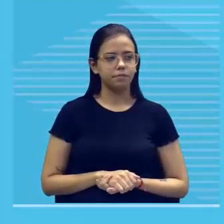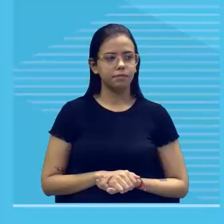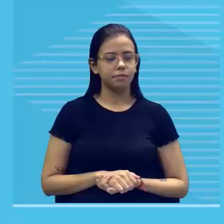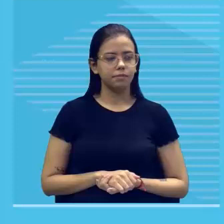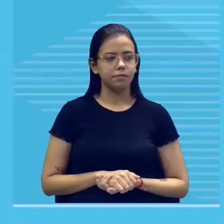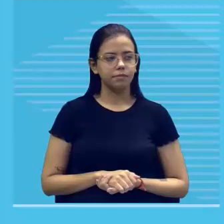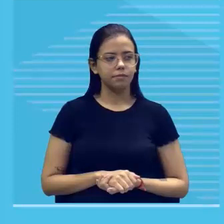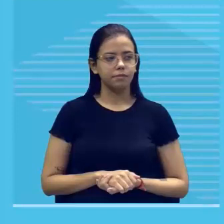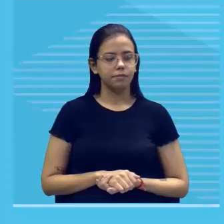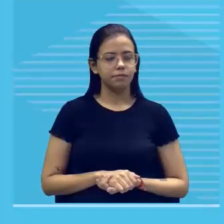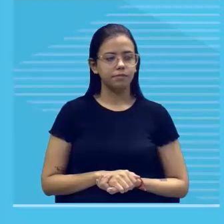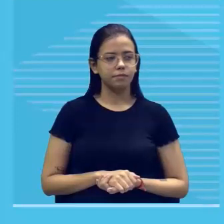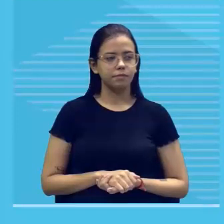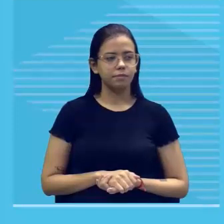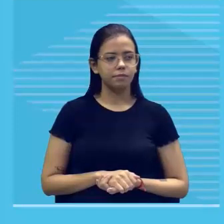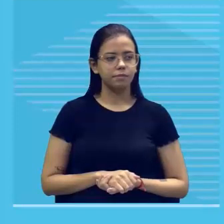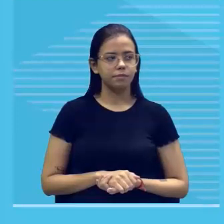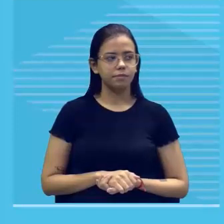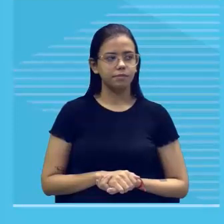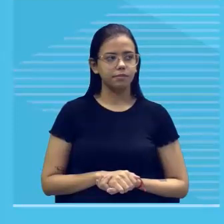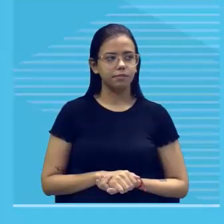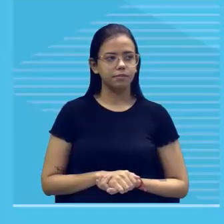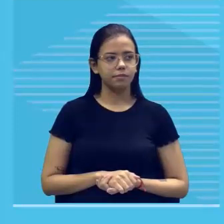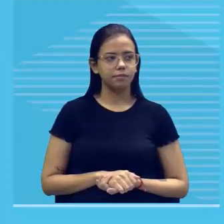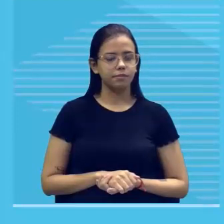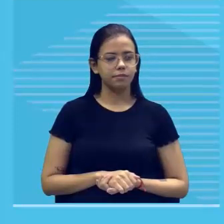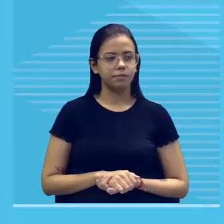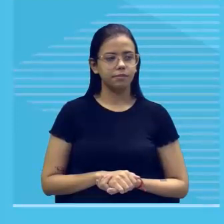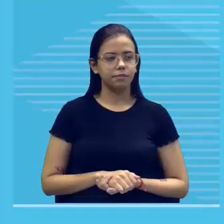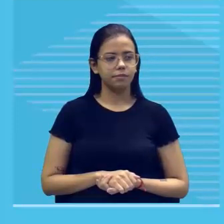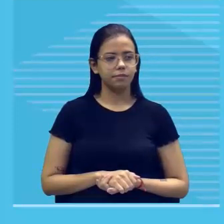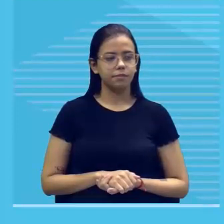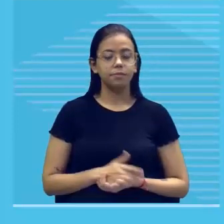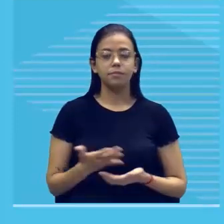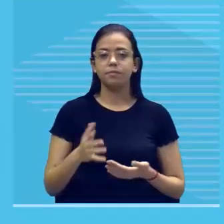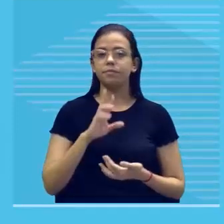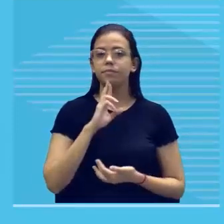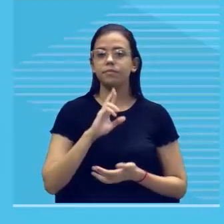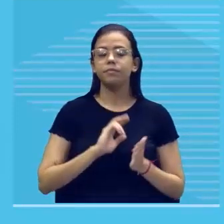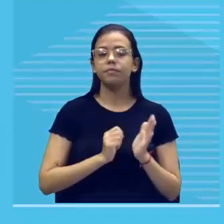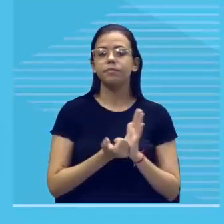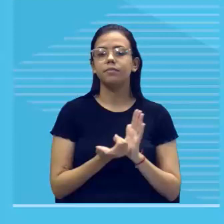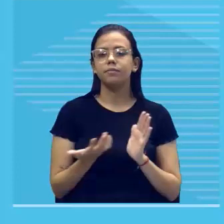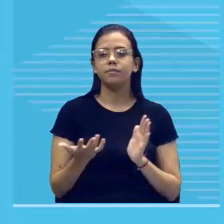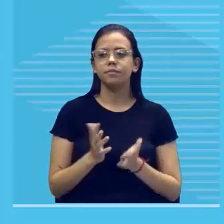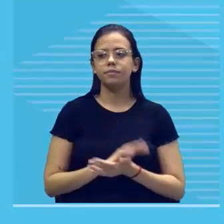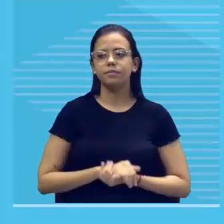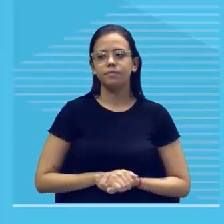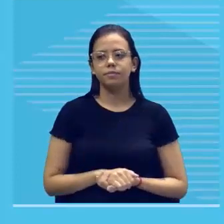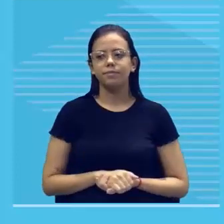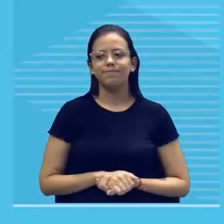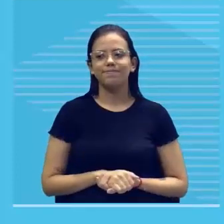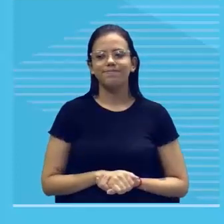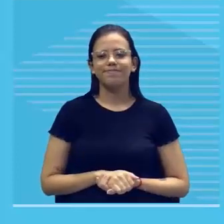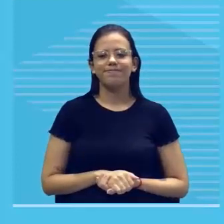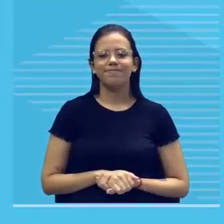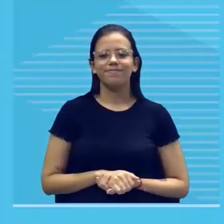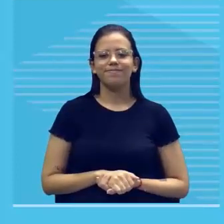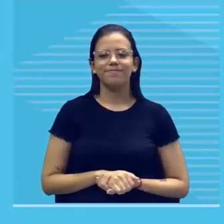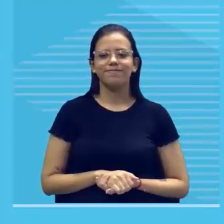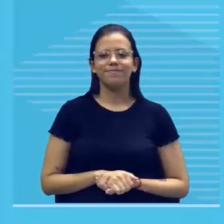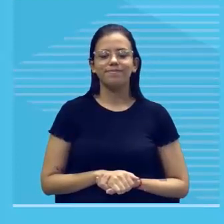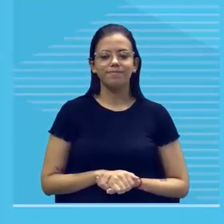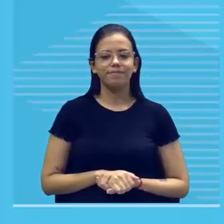E aí e faz sigo a quando disse para mim E aí